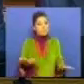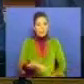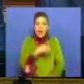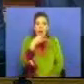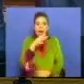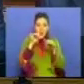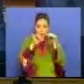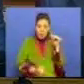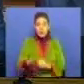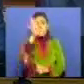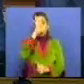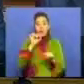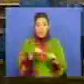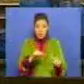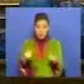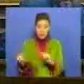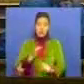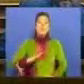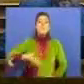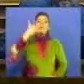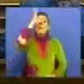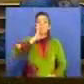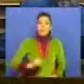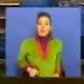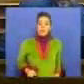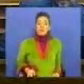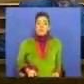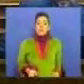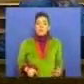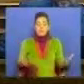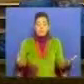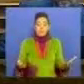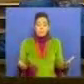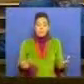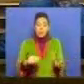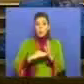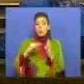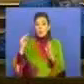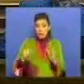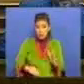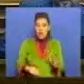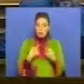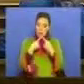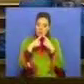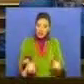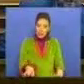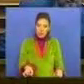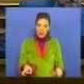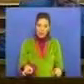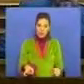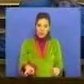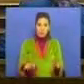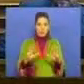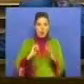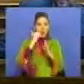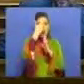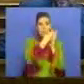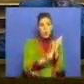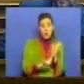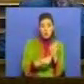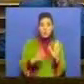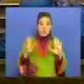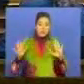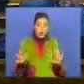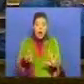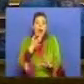Argumentos do Governo neste debate. Sr. Primeiro-Ministro, o tratado é diferente do Tratado Constitucional e